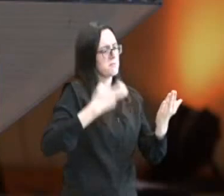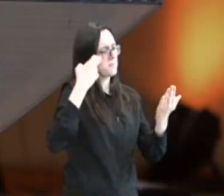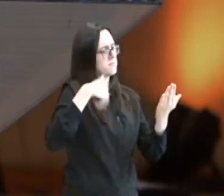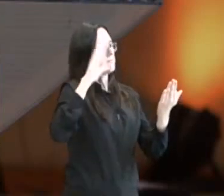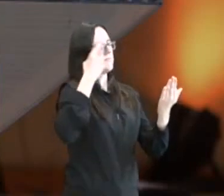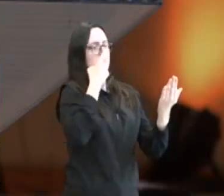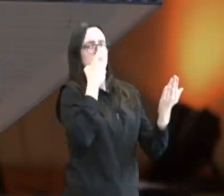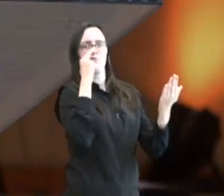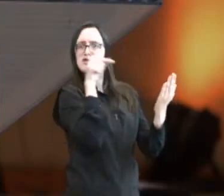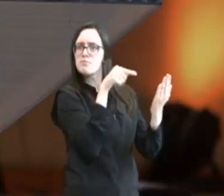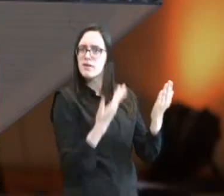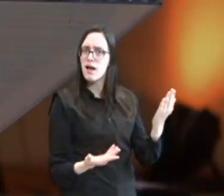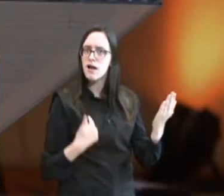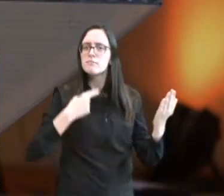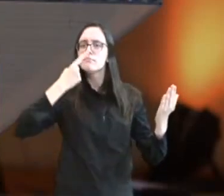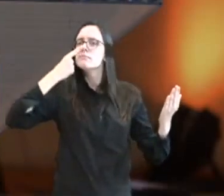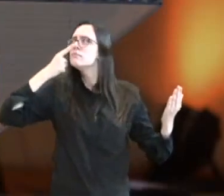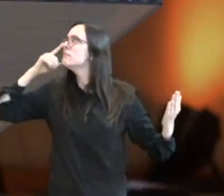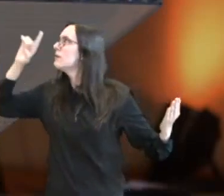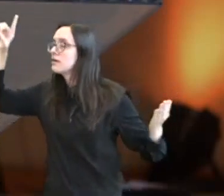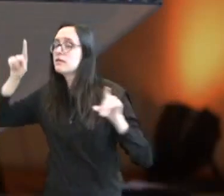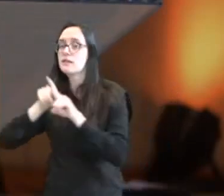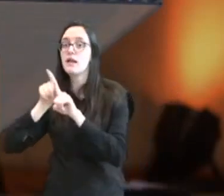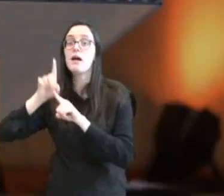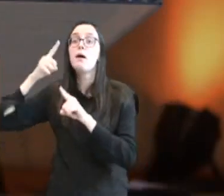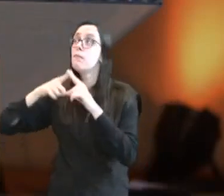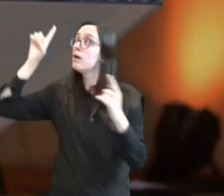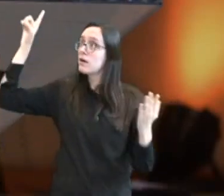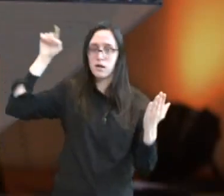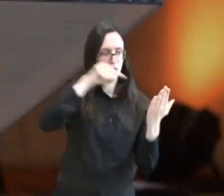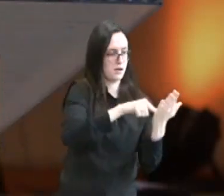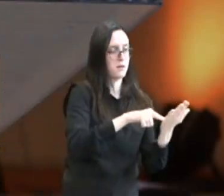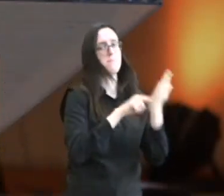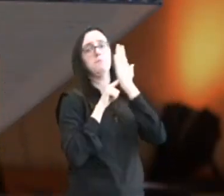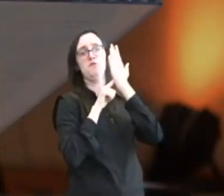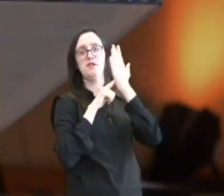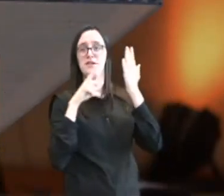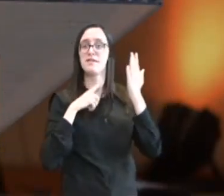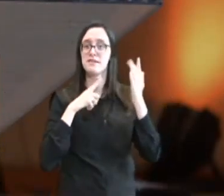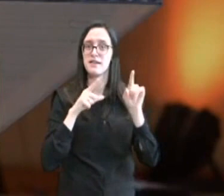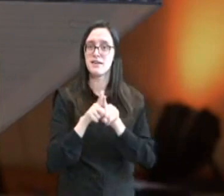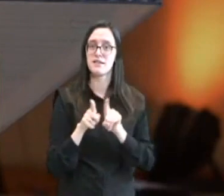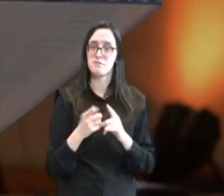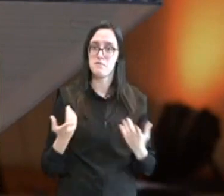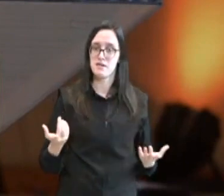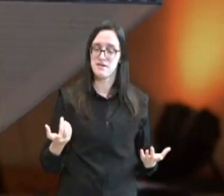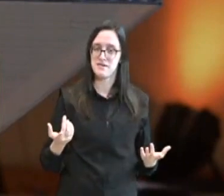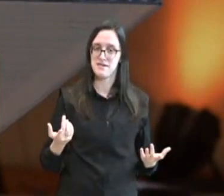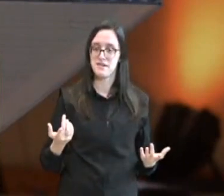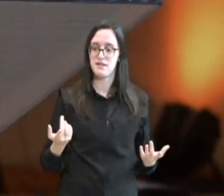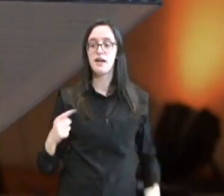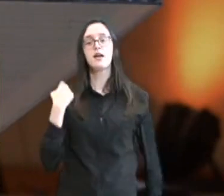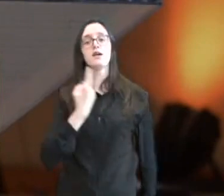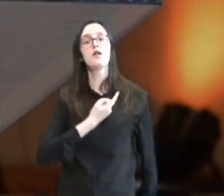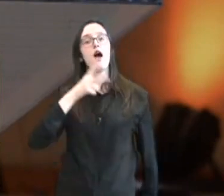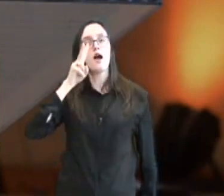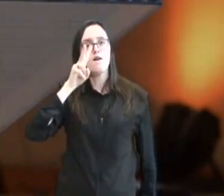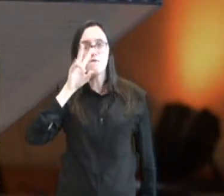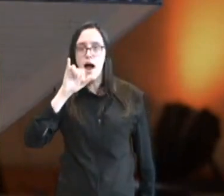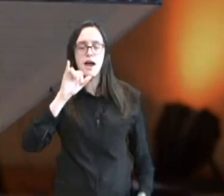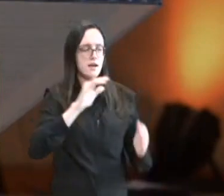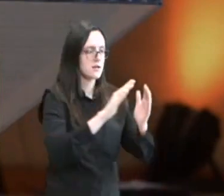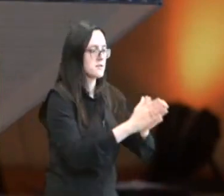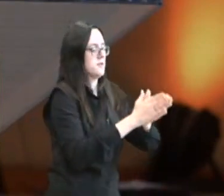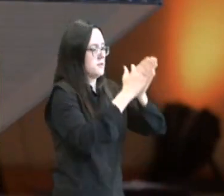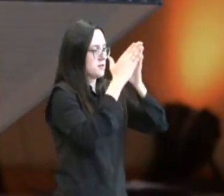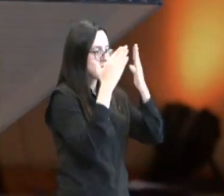com ela, com Ele, porque Ele se revela pela palavra. Nós vamos à Bíblia, a palavra